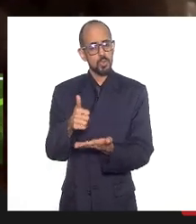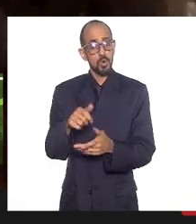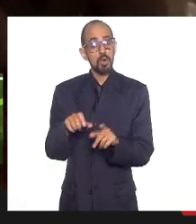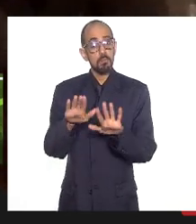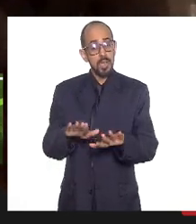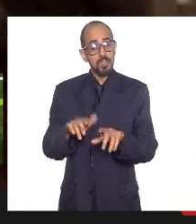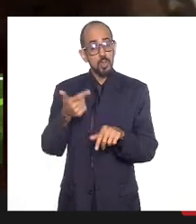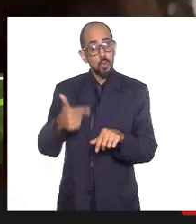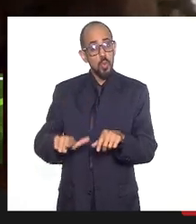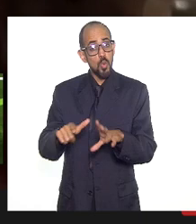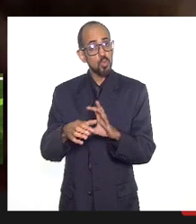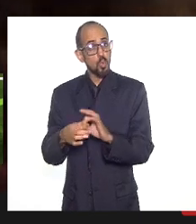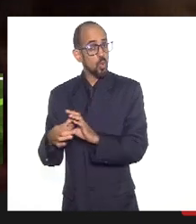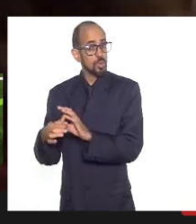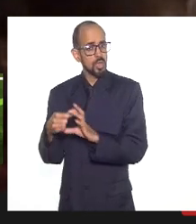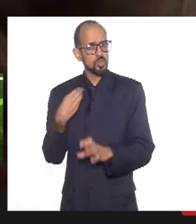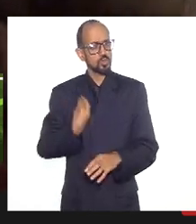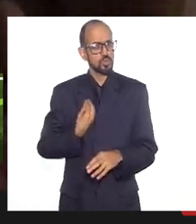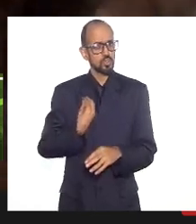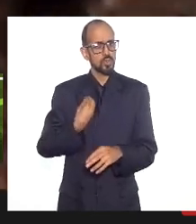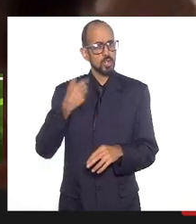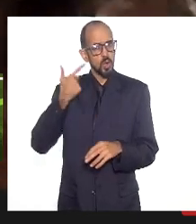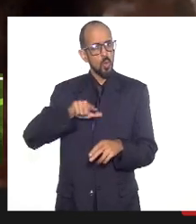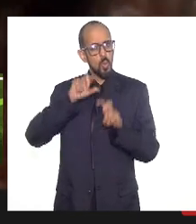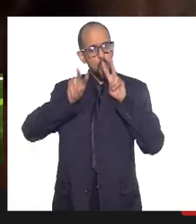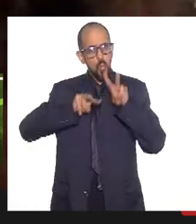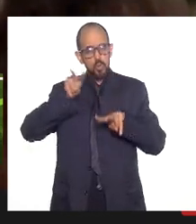de vida, com outro olhar,